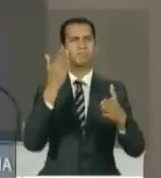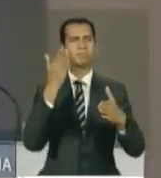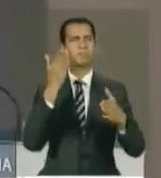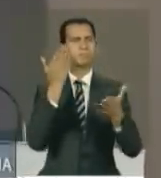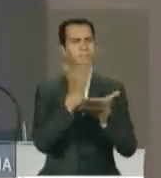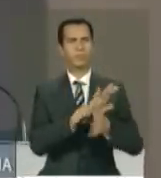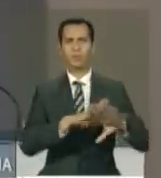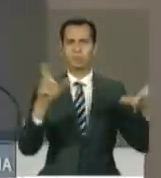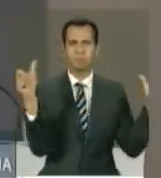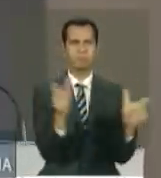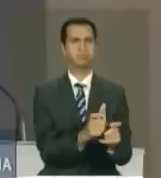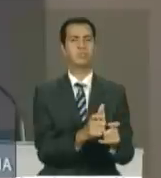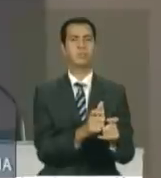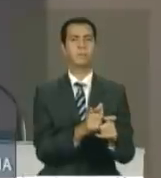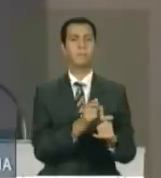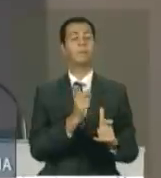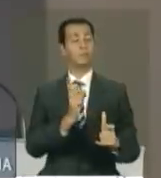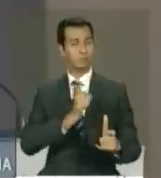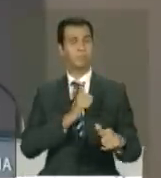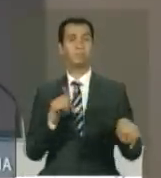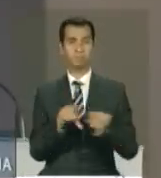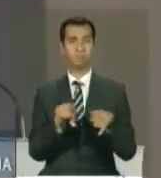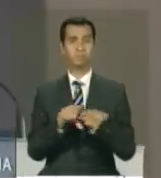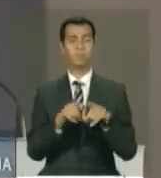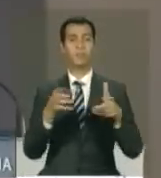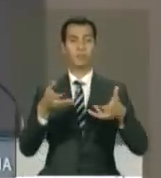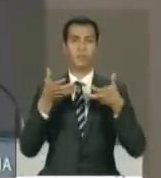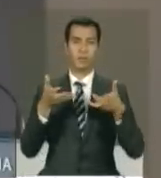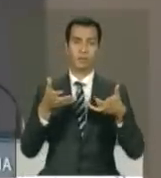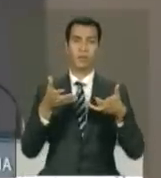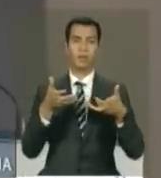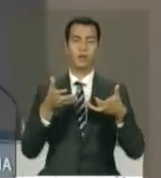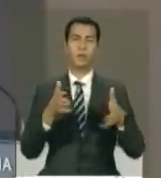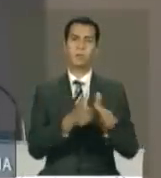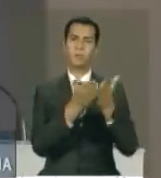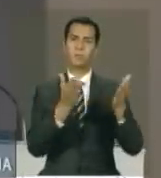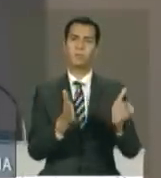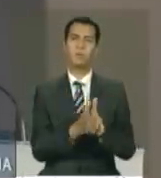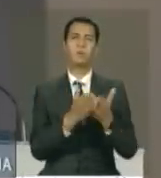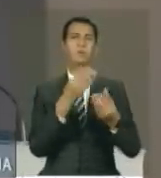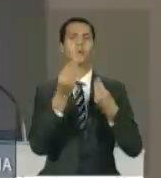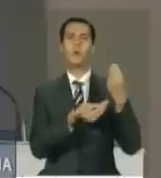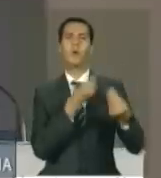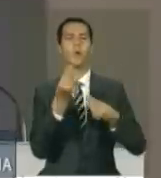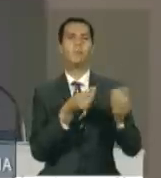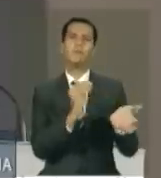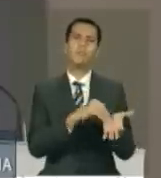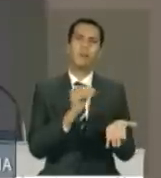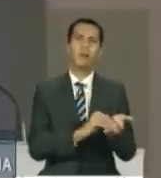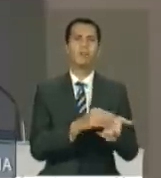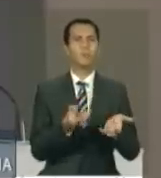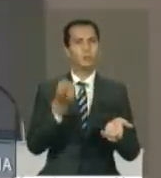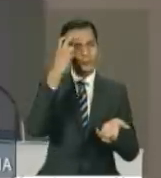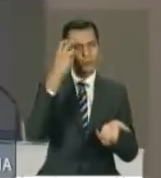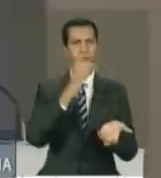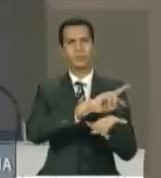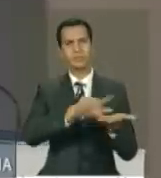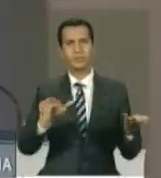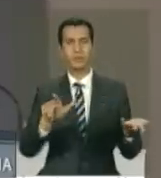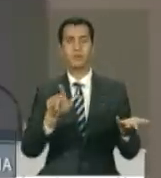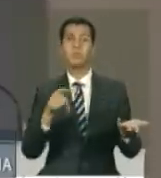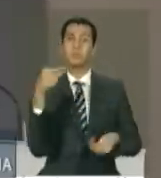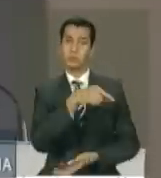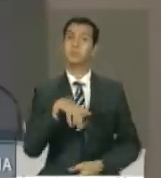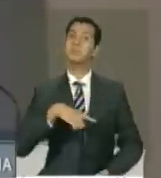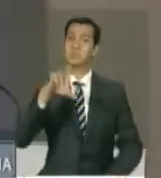uma dimensão que transcende o combate à miséria material. Implica na efetivação dos